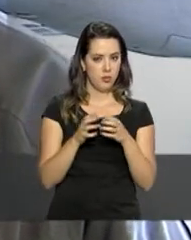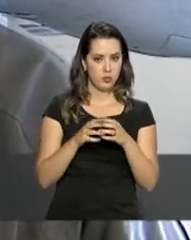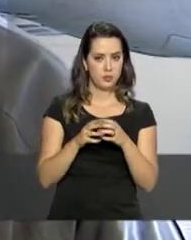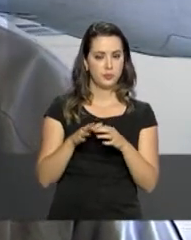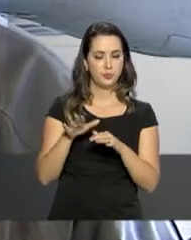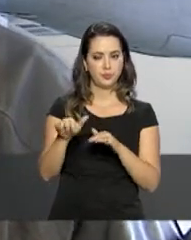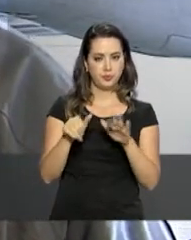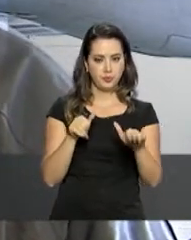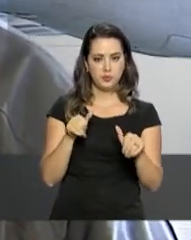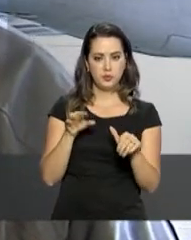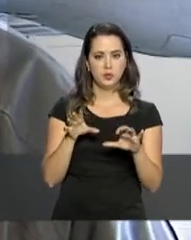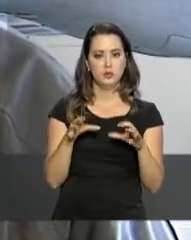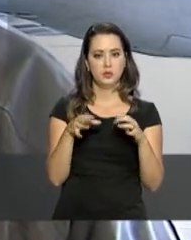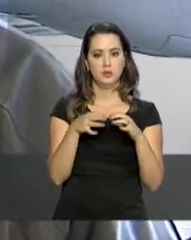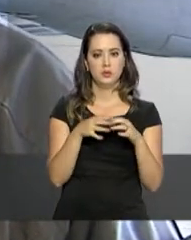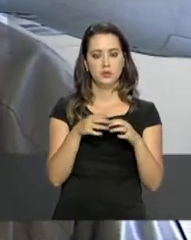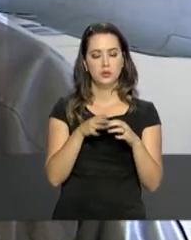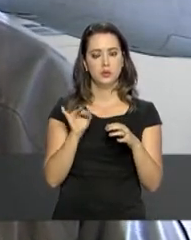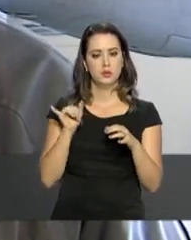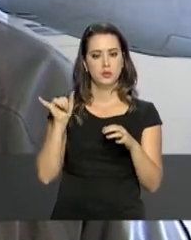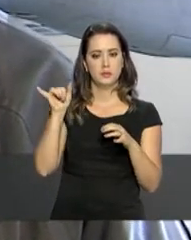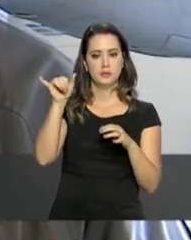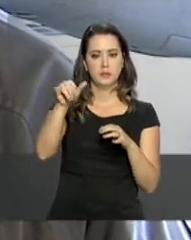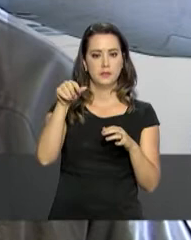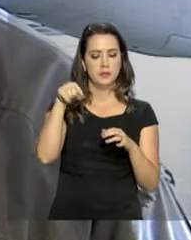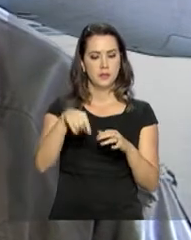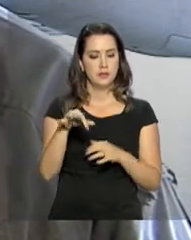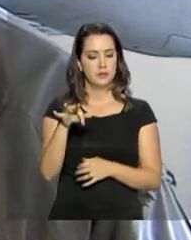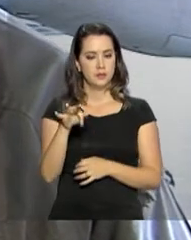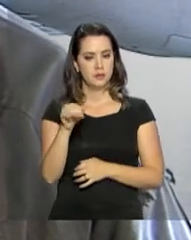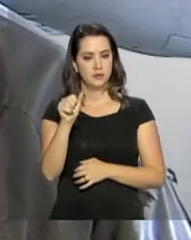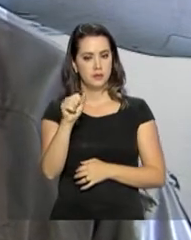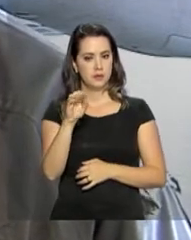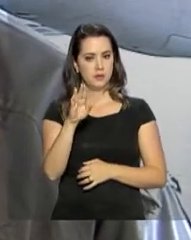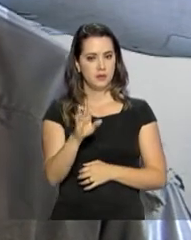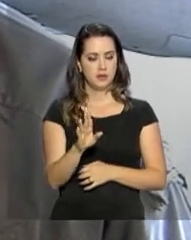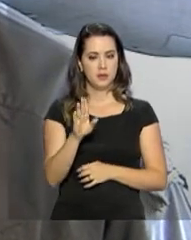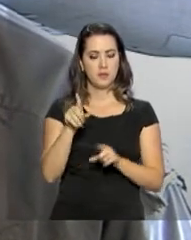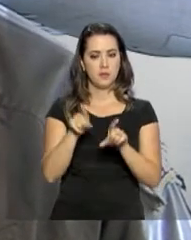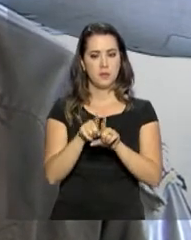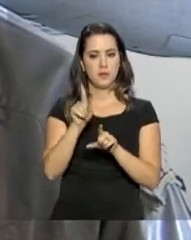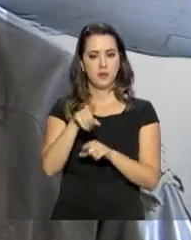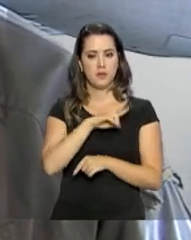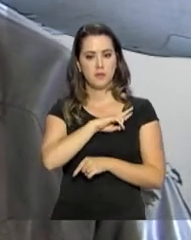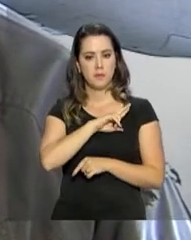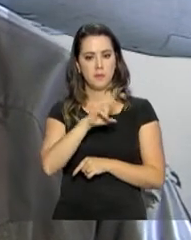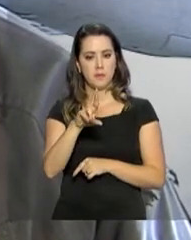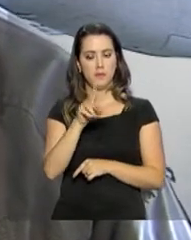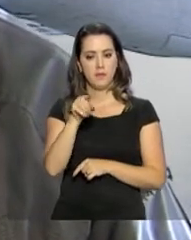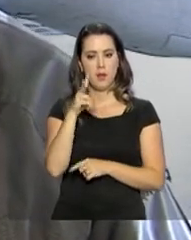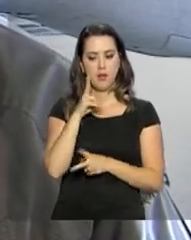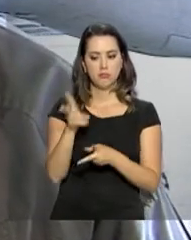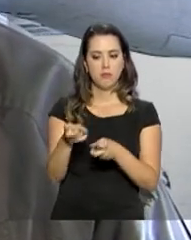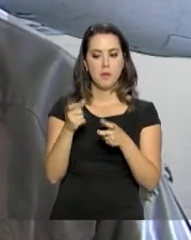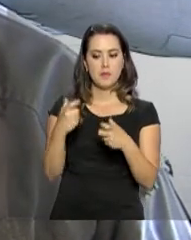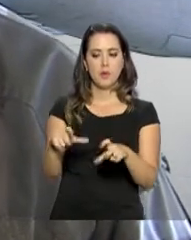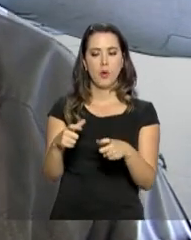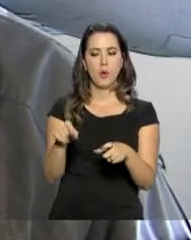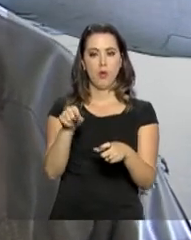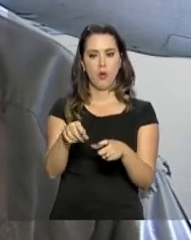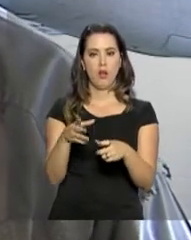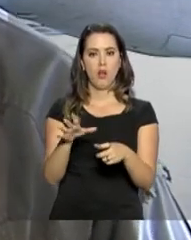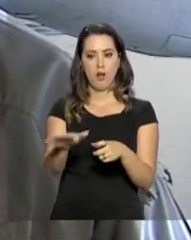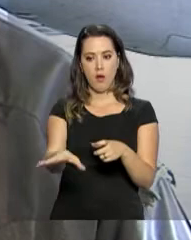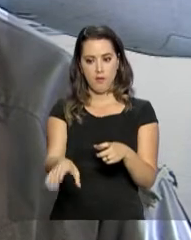Operações Espaciais, Aeroespaciais aqui da Força Aérea, e esse comando, ele é responsável por verificar a localidade em que